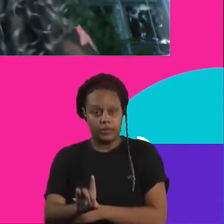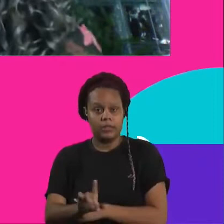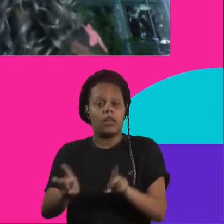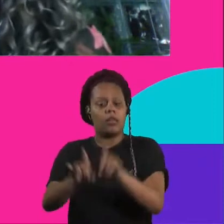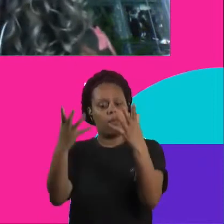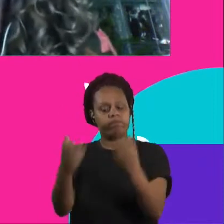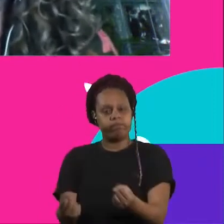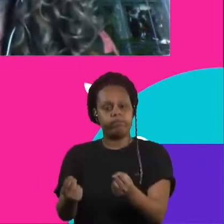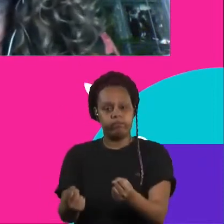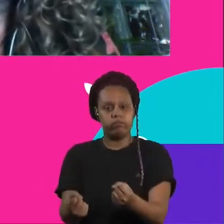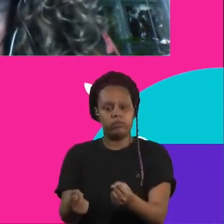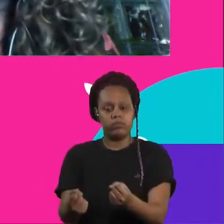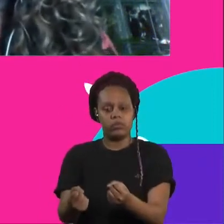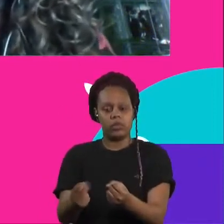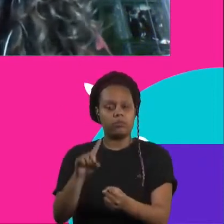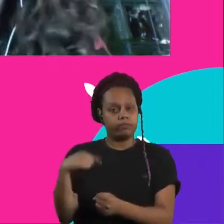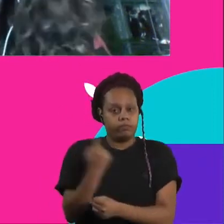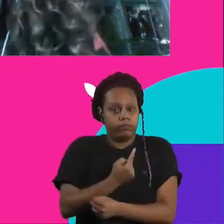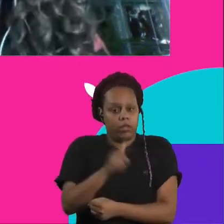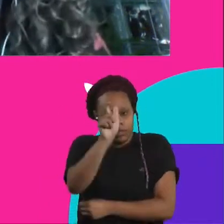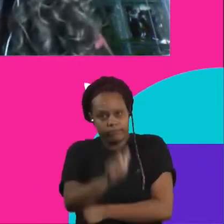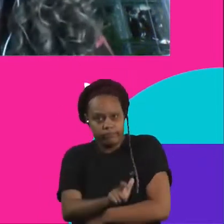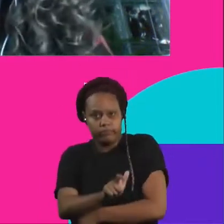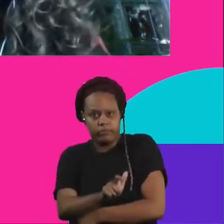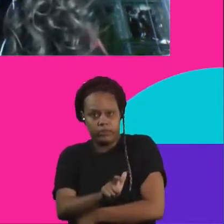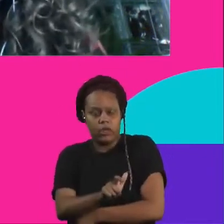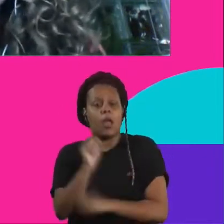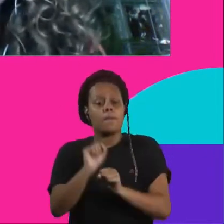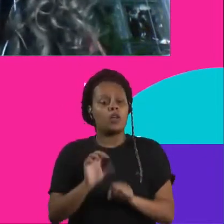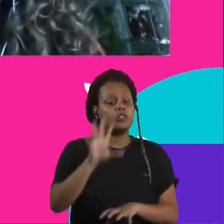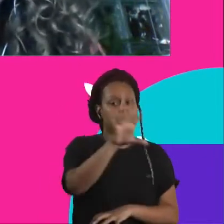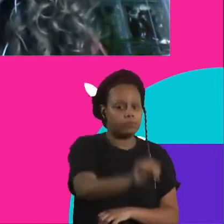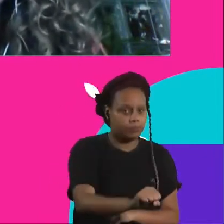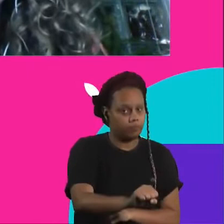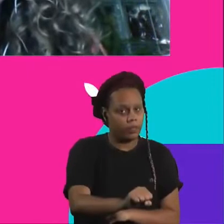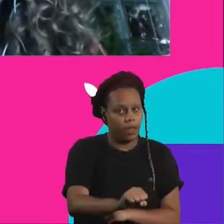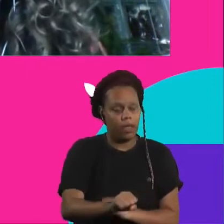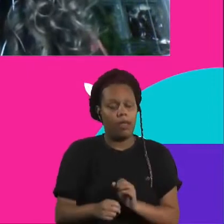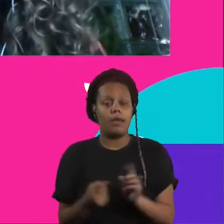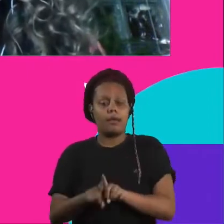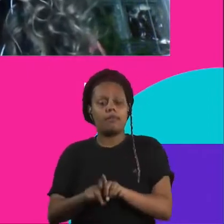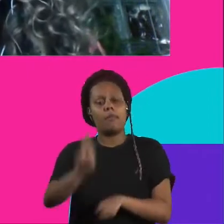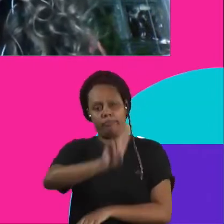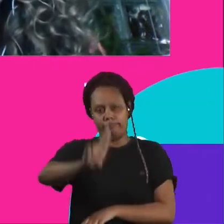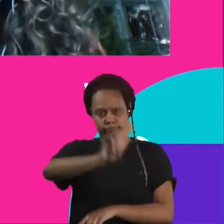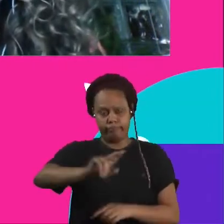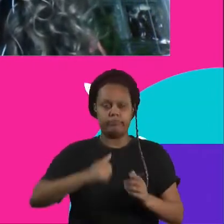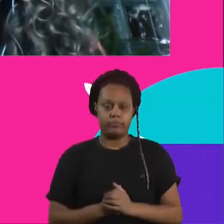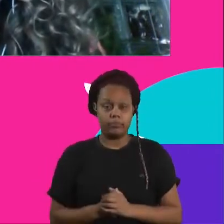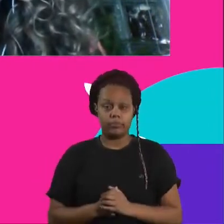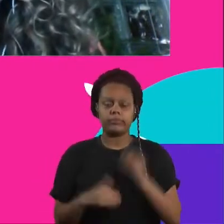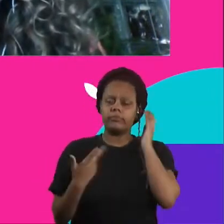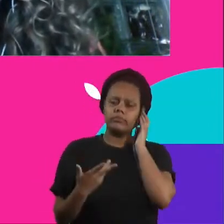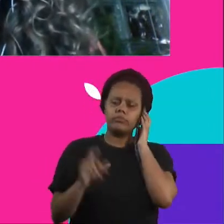permissão, e o usuário, o indivíduo, precisa ter posse disso e por opção dele, fazer uso. O que eu quero dizer com isso,